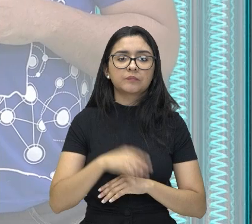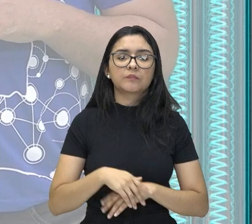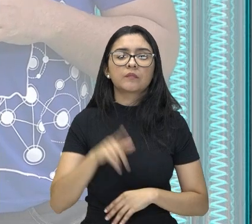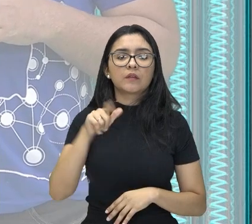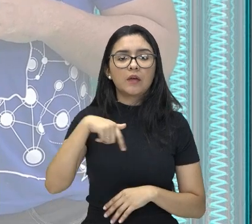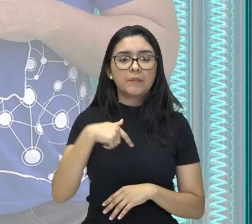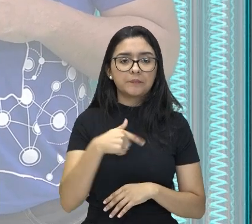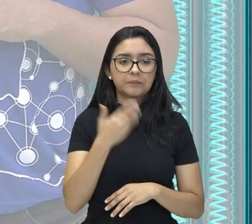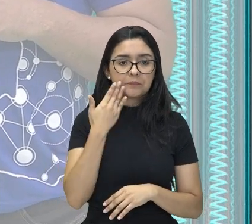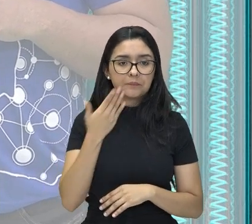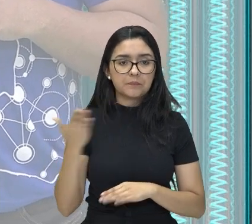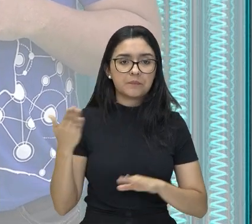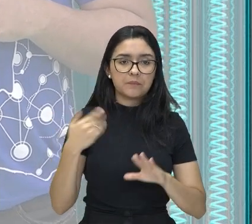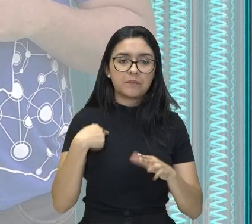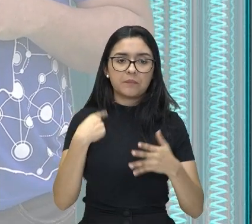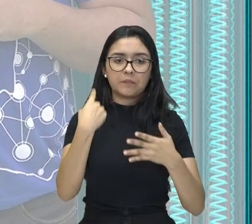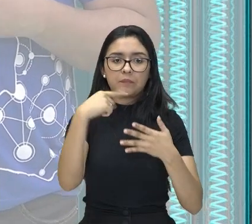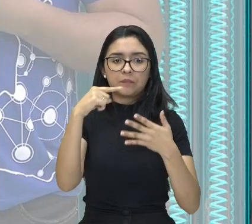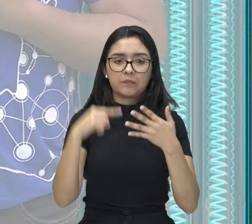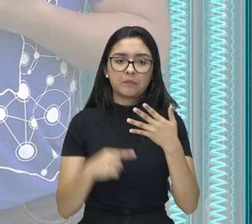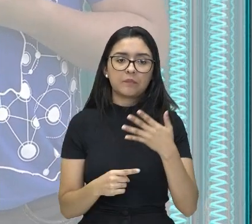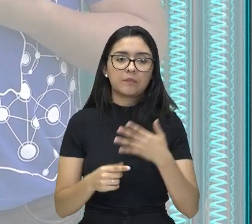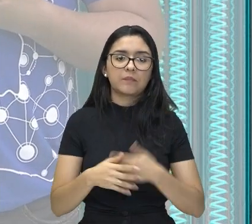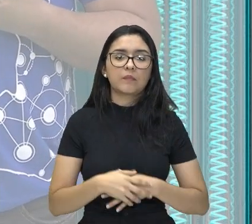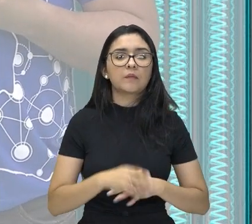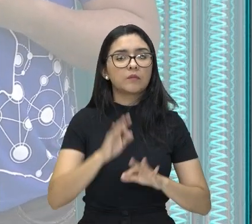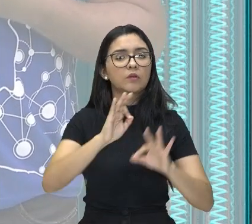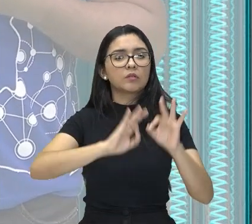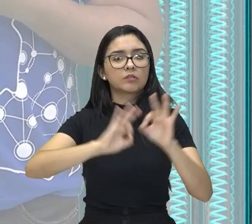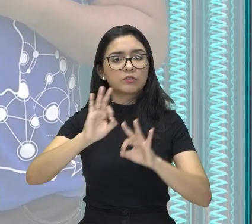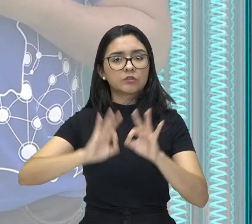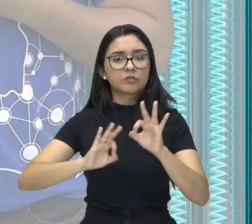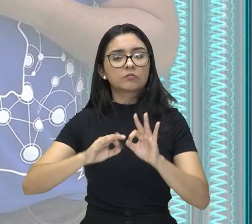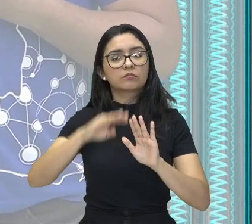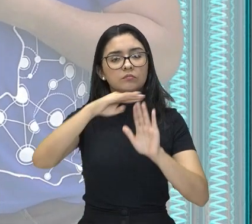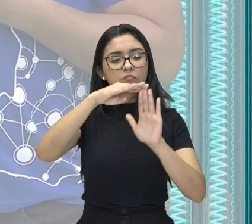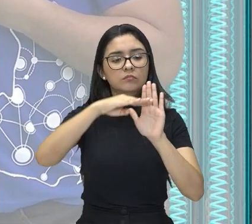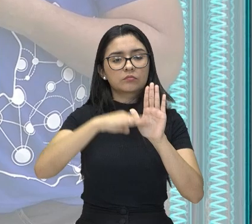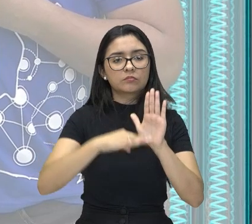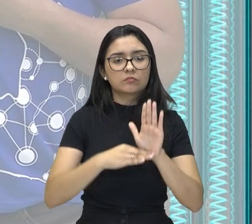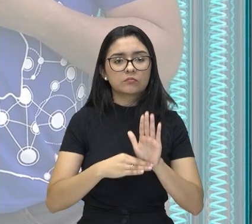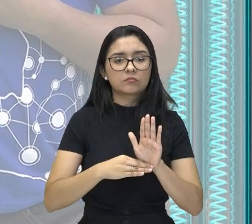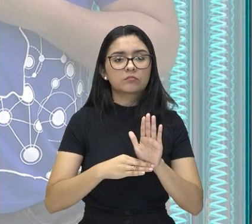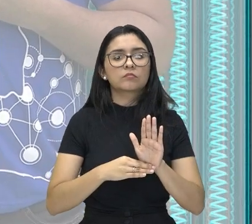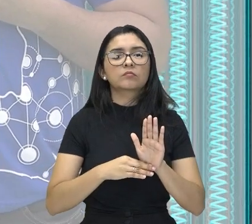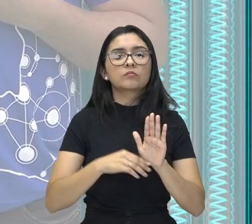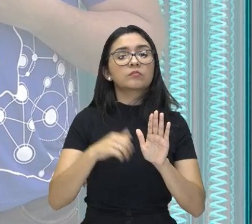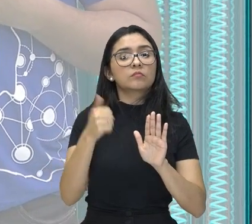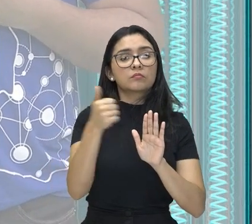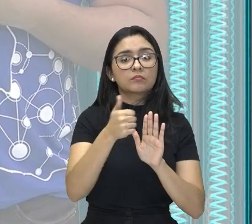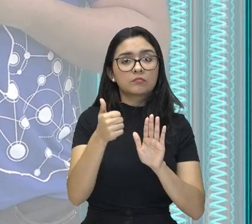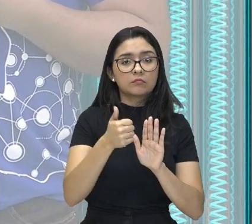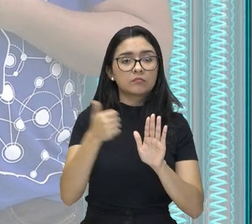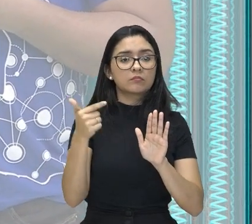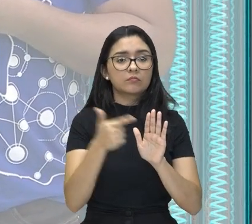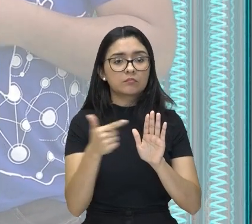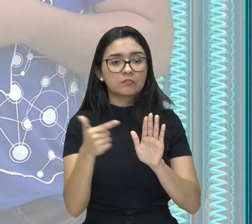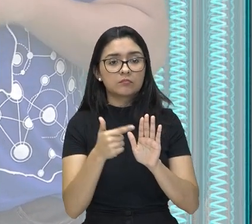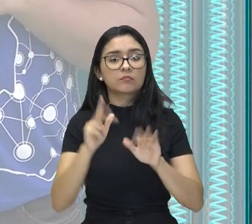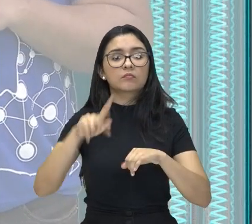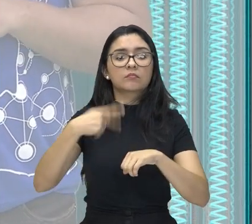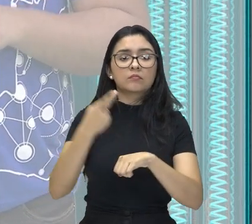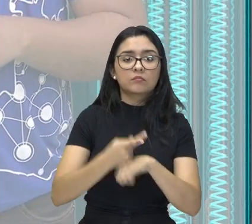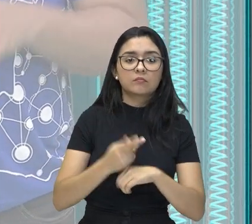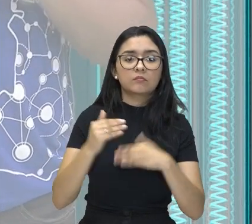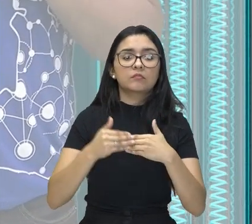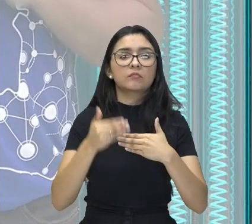aqui. Eles são utilizados para organização, para ordenar. E quais são? Exatamente primeiro, segundo, depois,